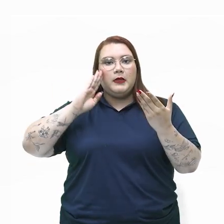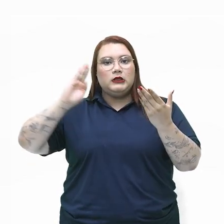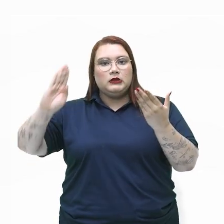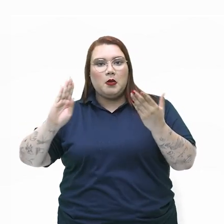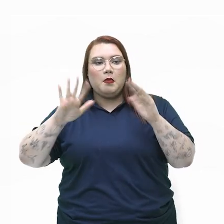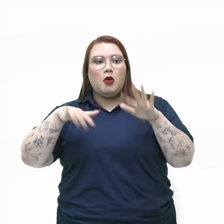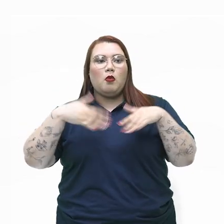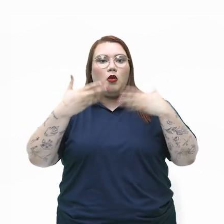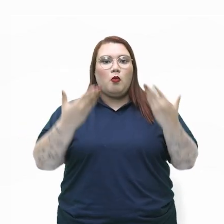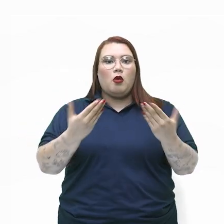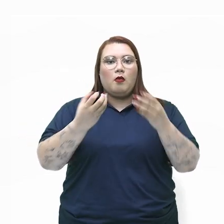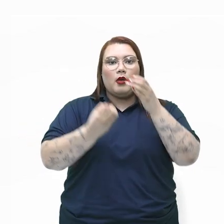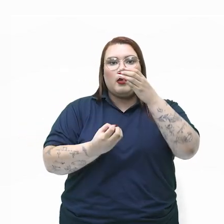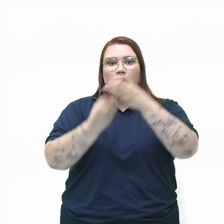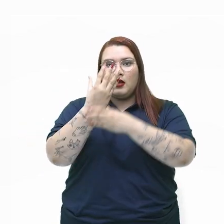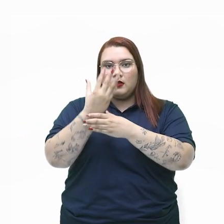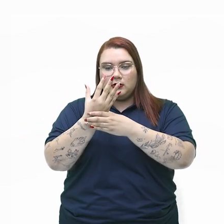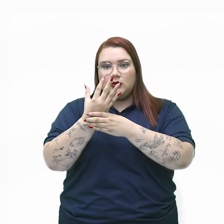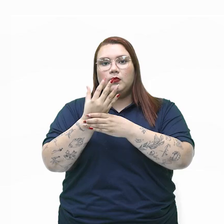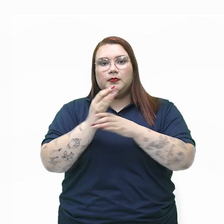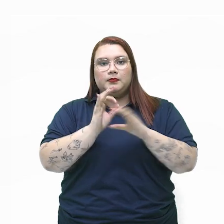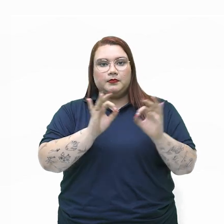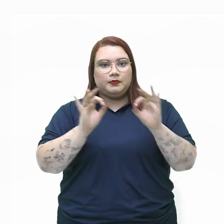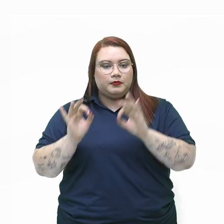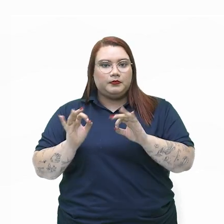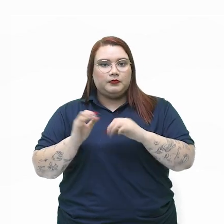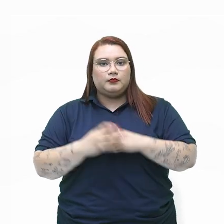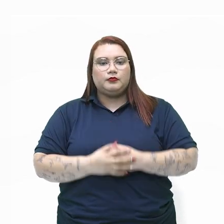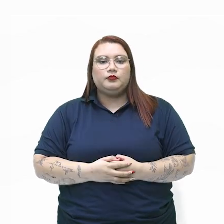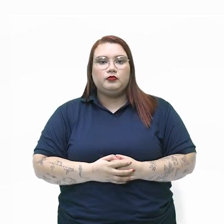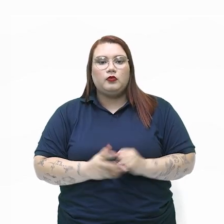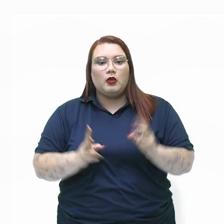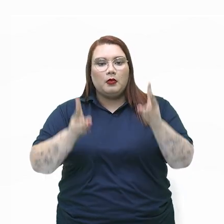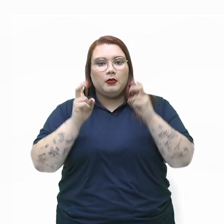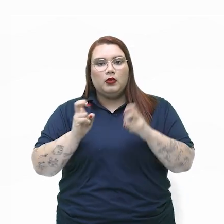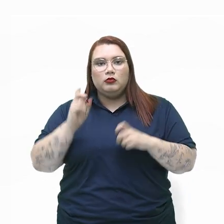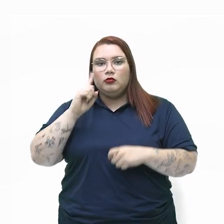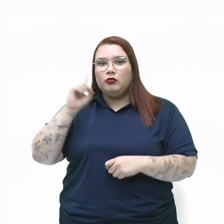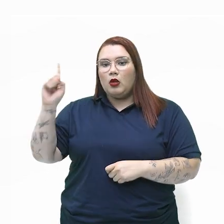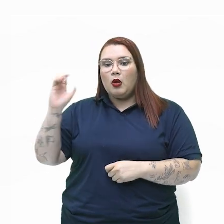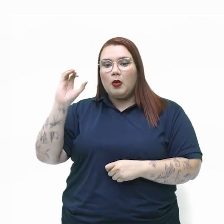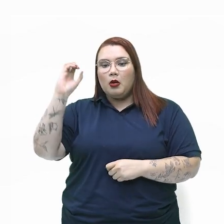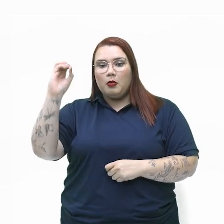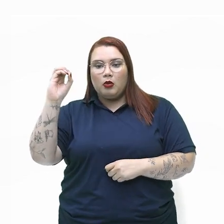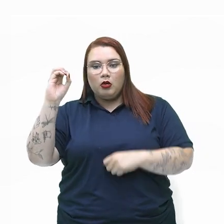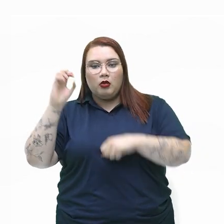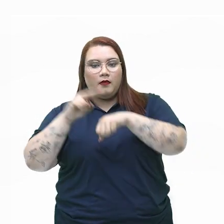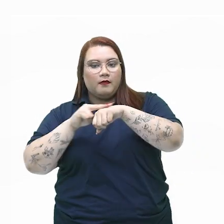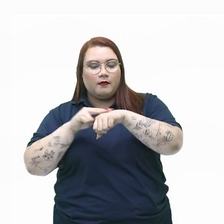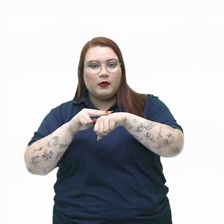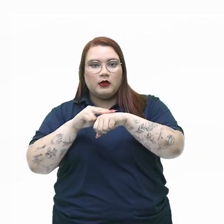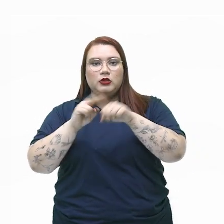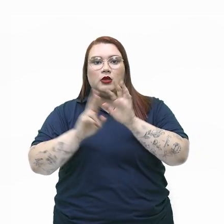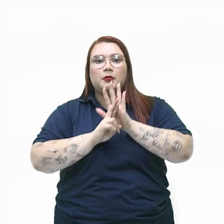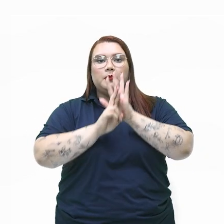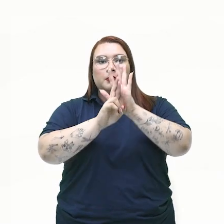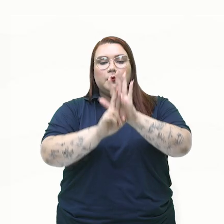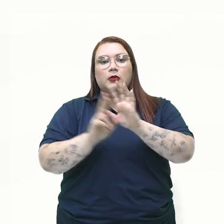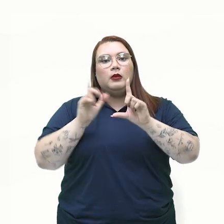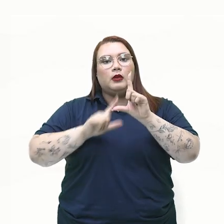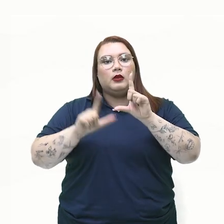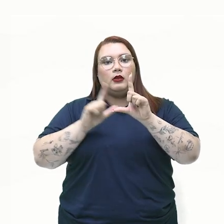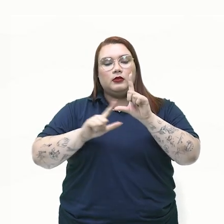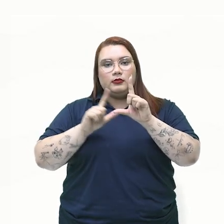que é recessivo, né? Então, aqui a gente observa, por exemplo, essa bolinha verde, identificando aqui